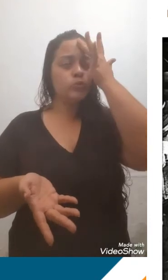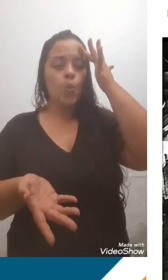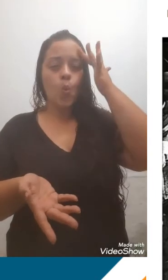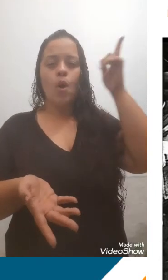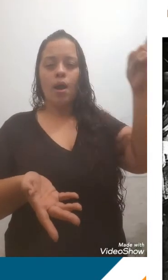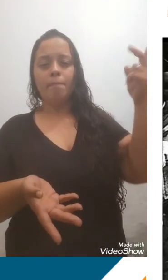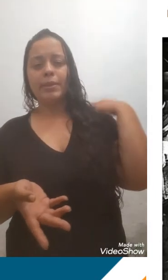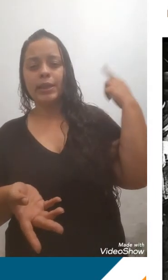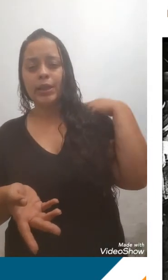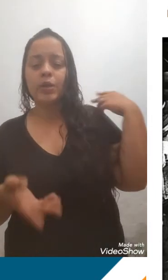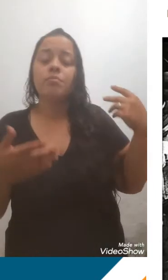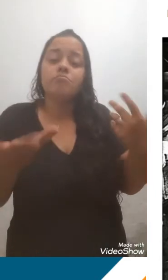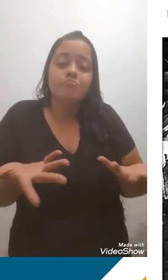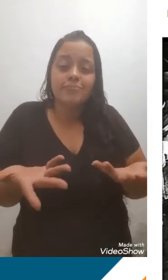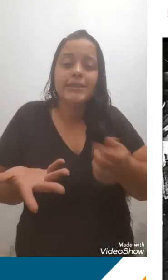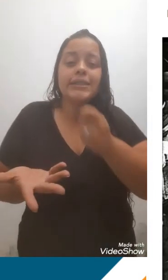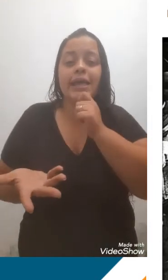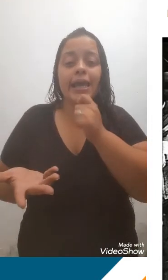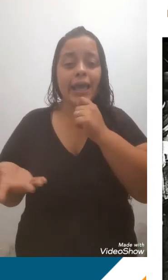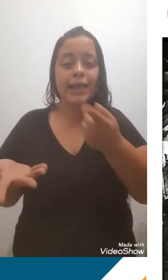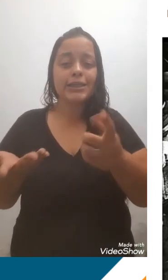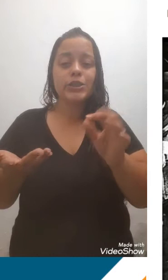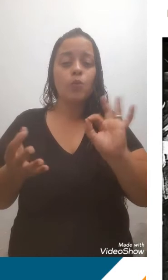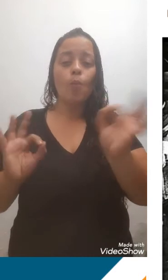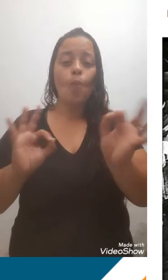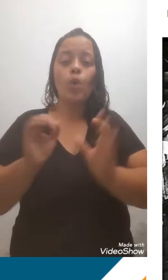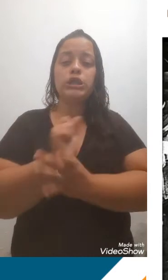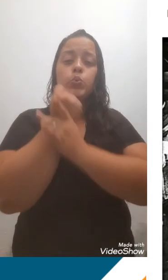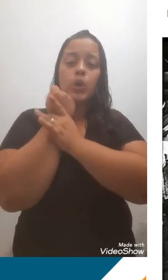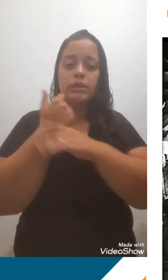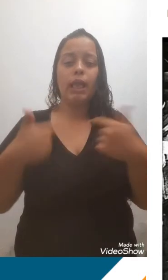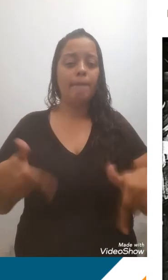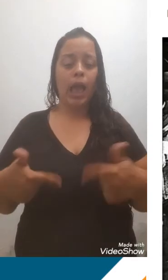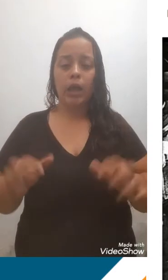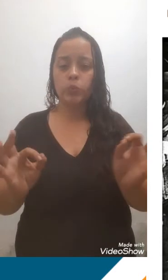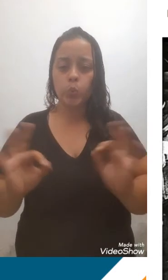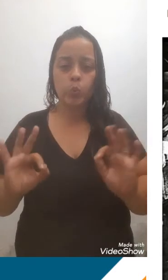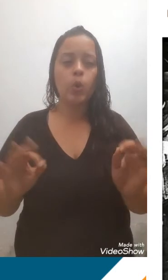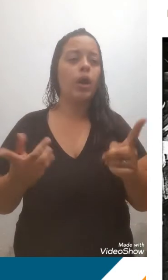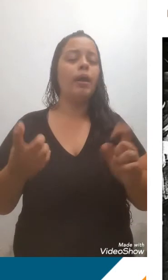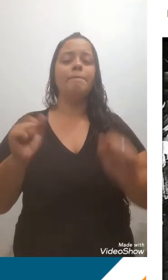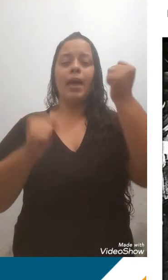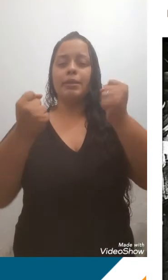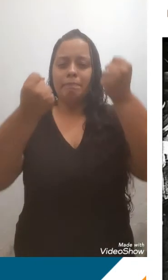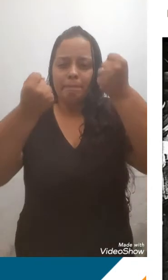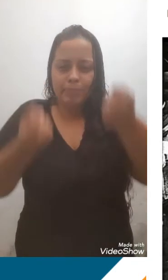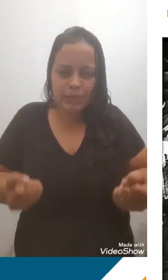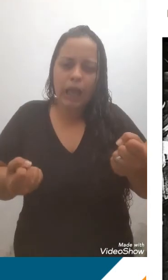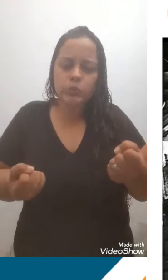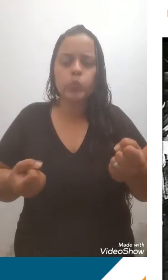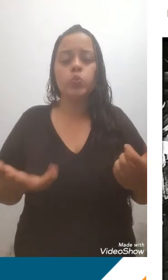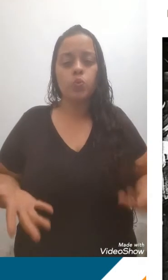né, sem nenhum tipo de segurança no trabalho, né, envolvendo máquinas pesadas, um